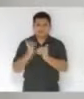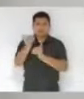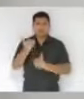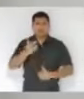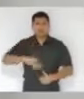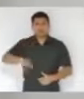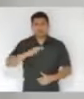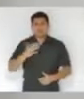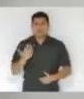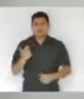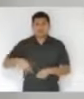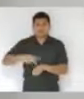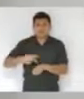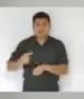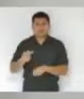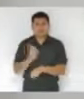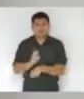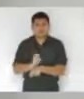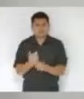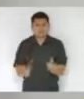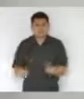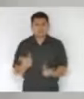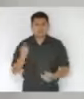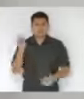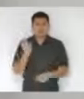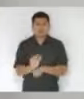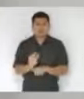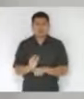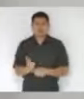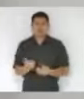país. Aí sim, a gente vai ter uma nova república nesse país. Muito obrigado, senhor presidente.